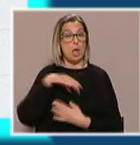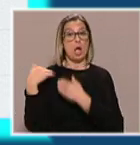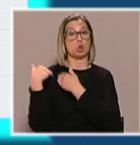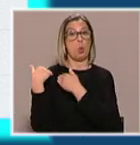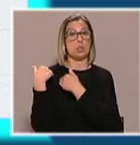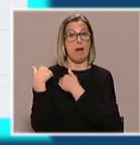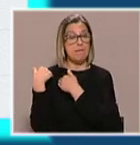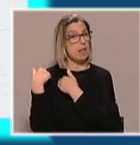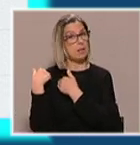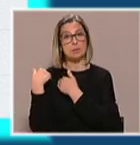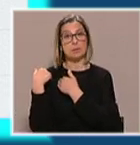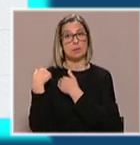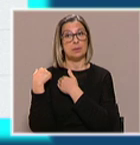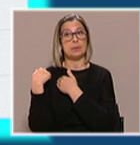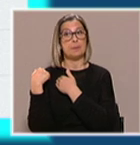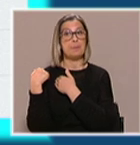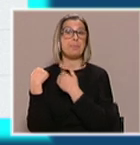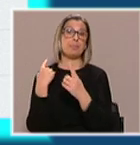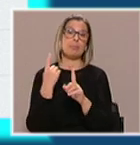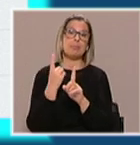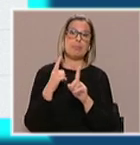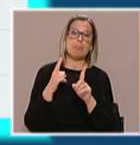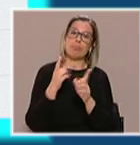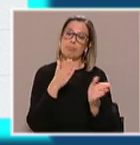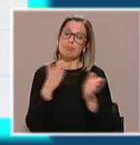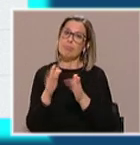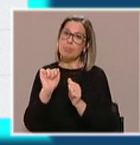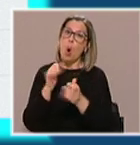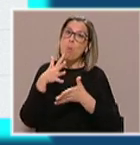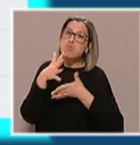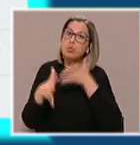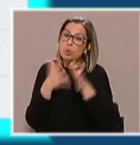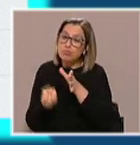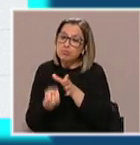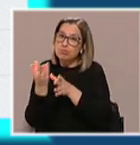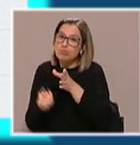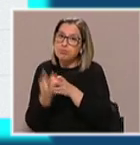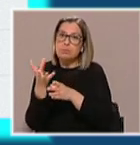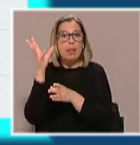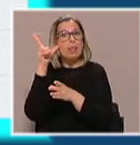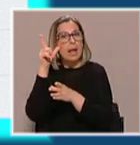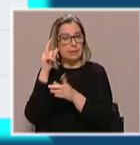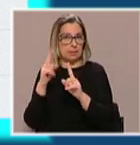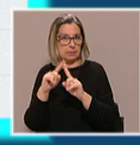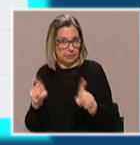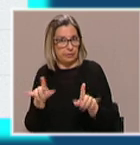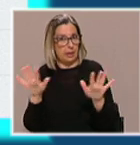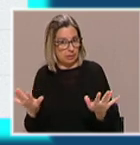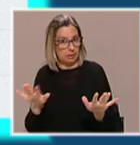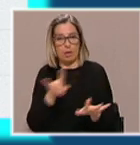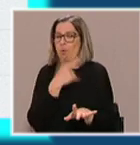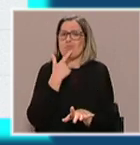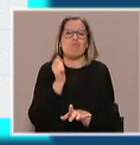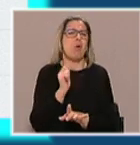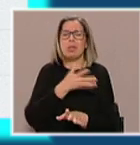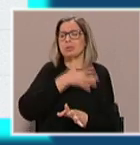responsável pela própria secreção, pela produção do leite que não está aqui identificada. Era impensável